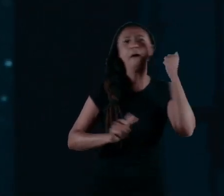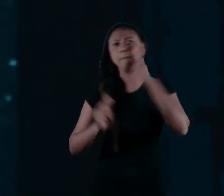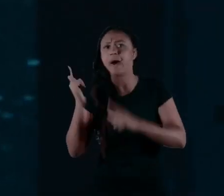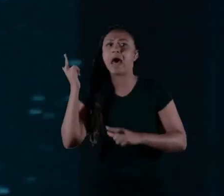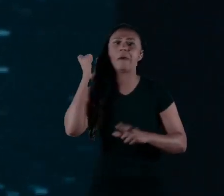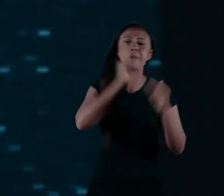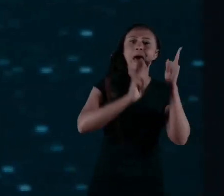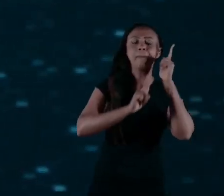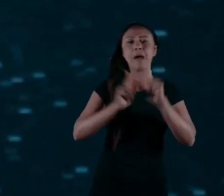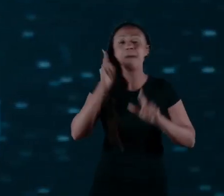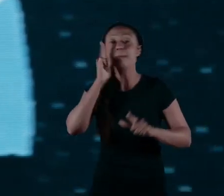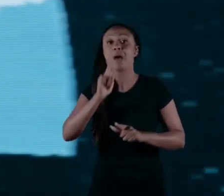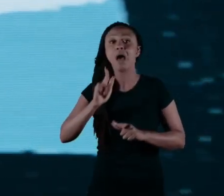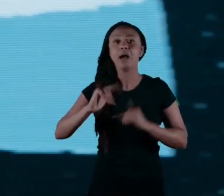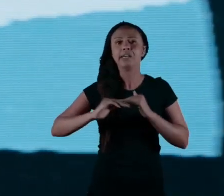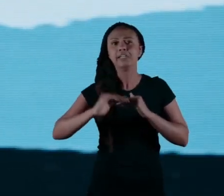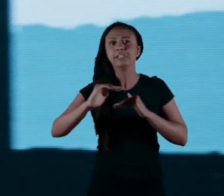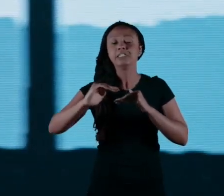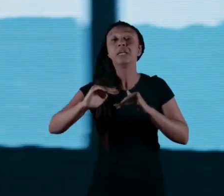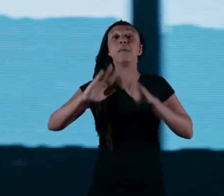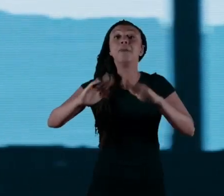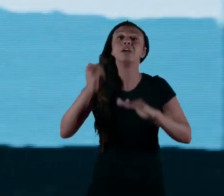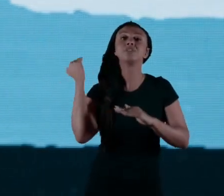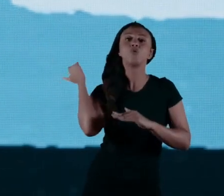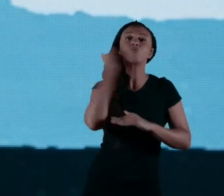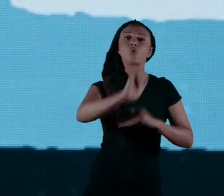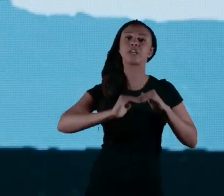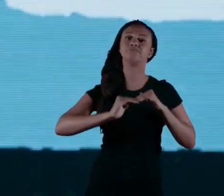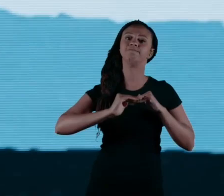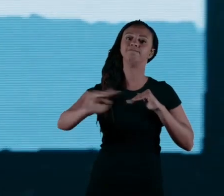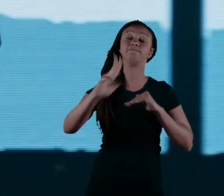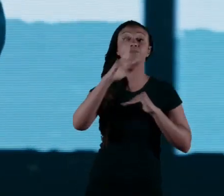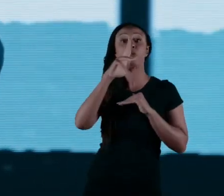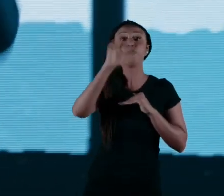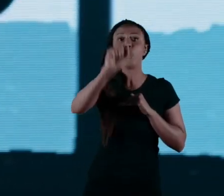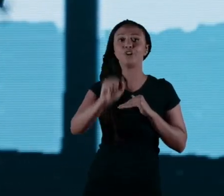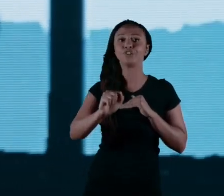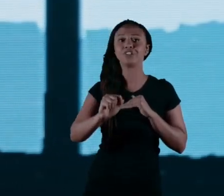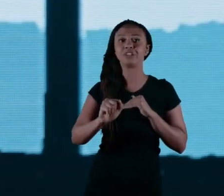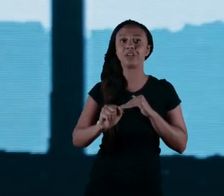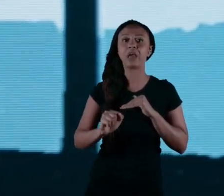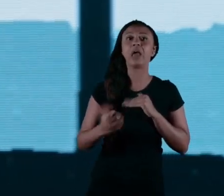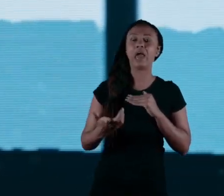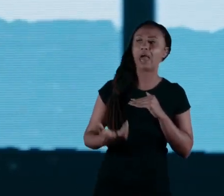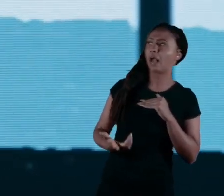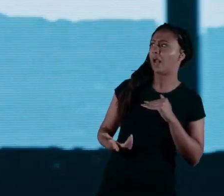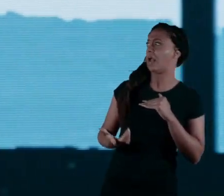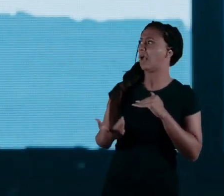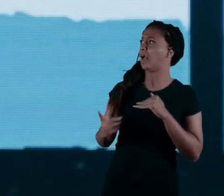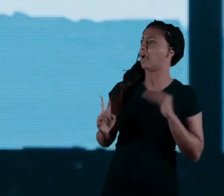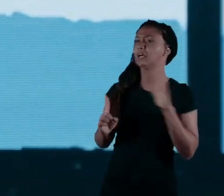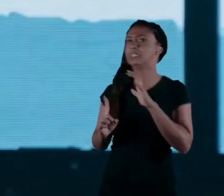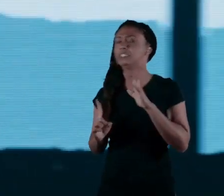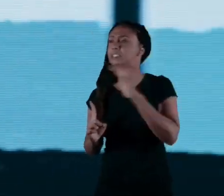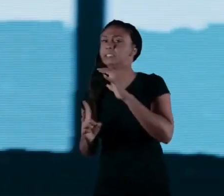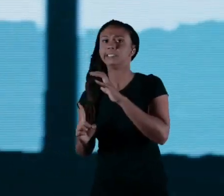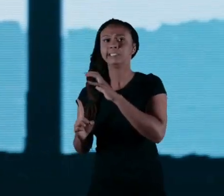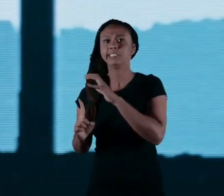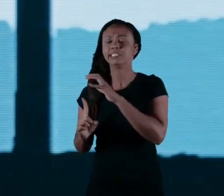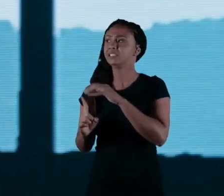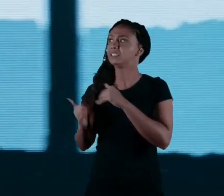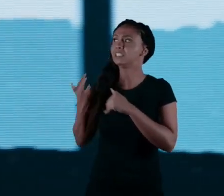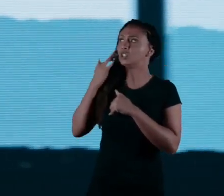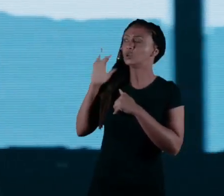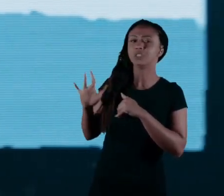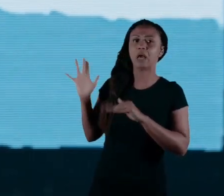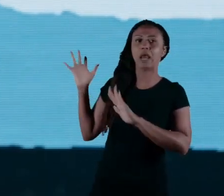prevalecer, mas a sua conquista é perene, é sólida, porque ninguém quer investir o seu negócio, ninguém quer um parceiro que seja